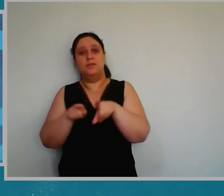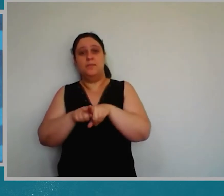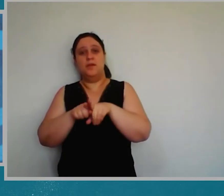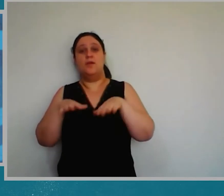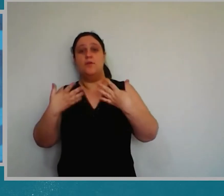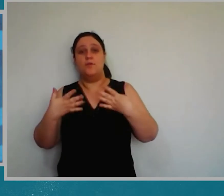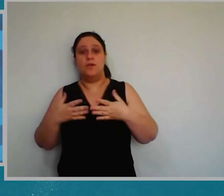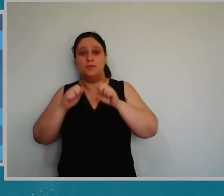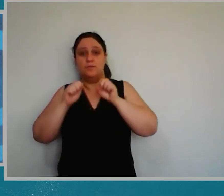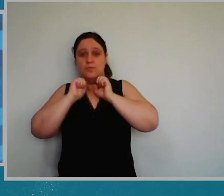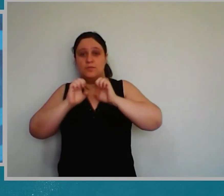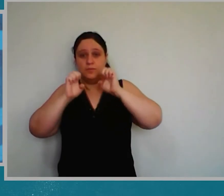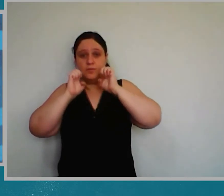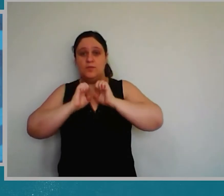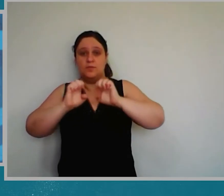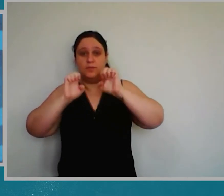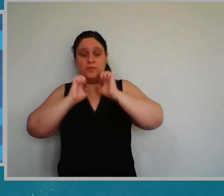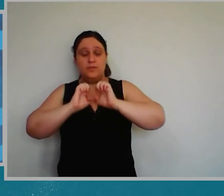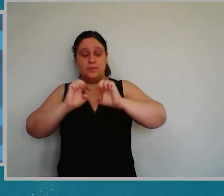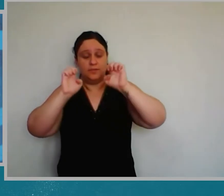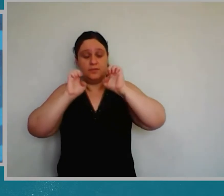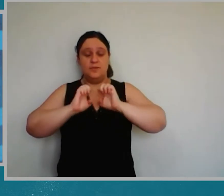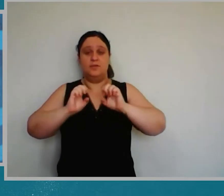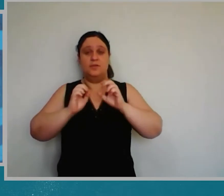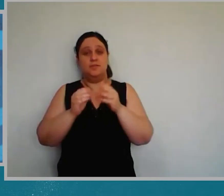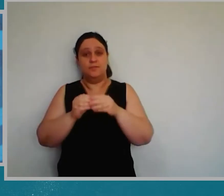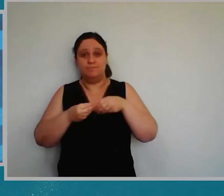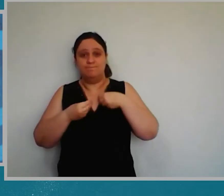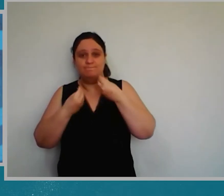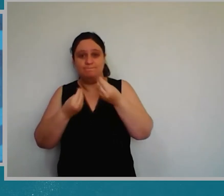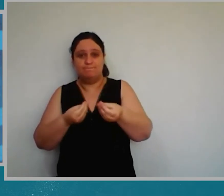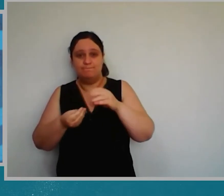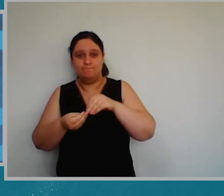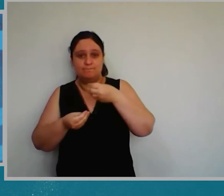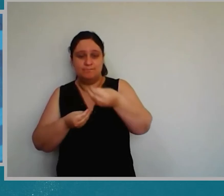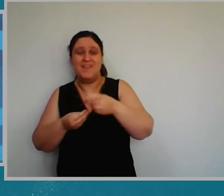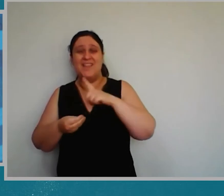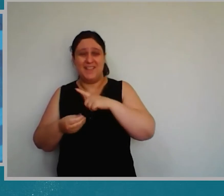pão. Você tem problema no casamento, vai para a rua.